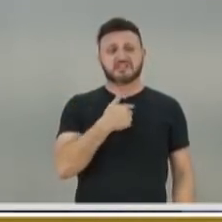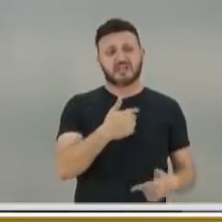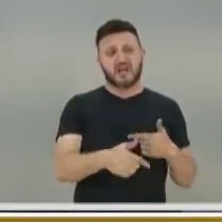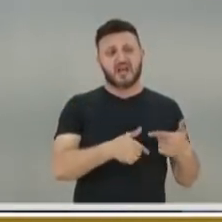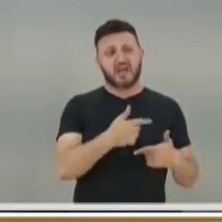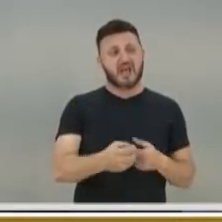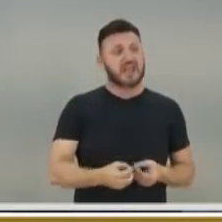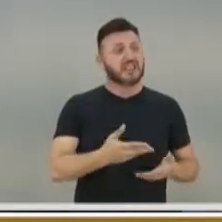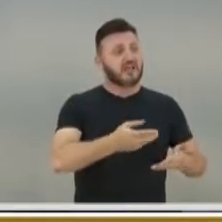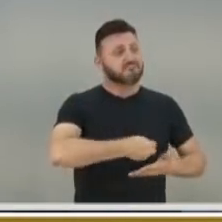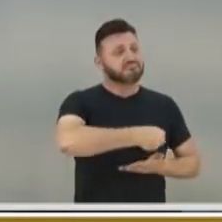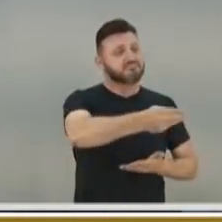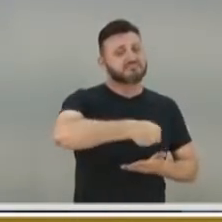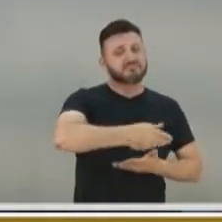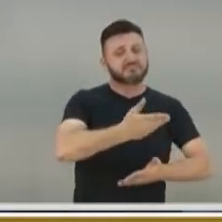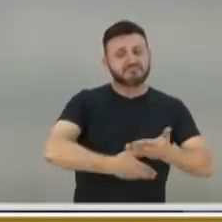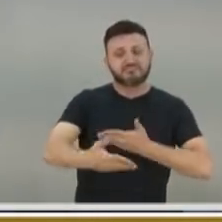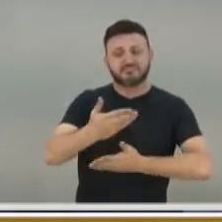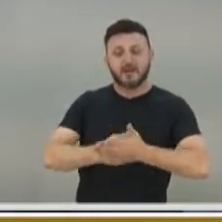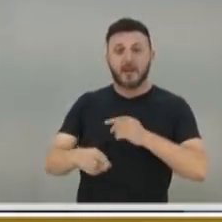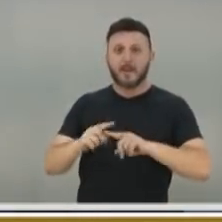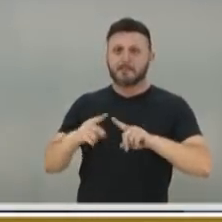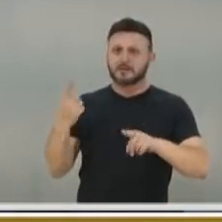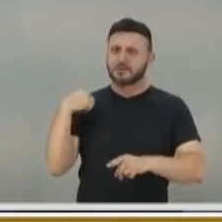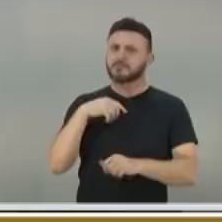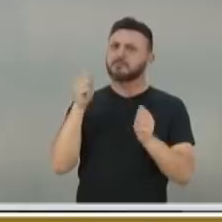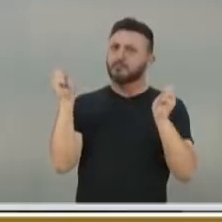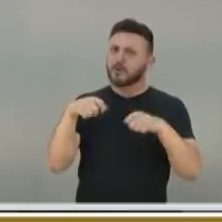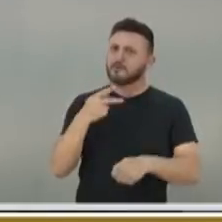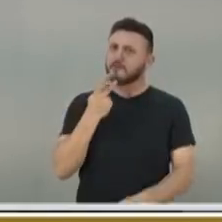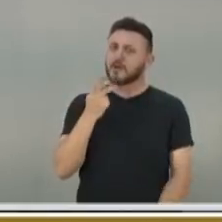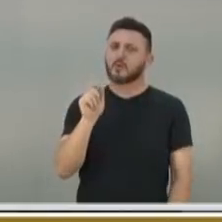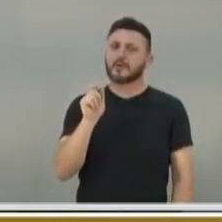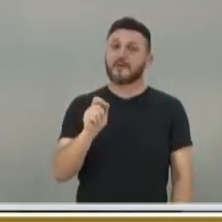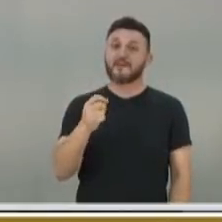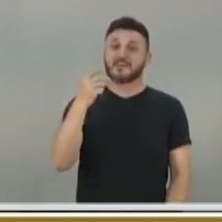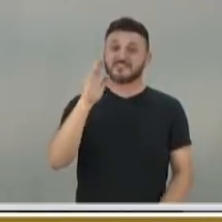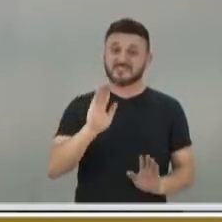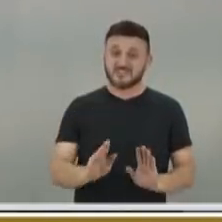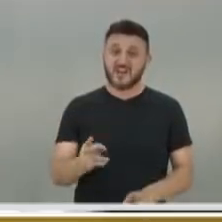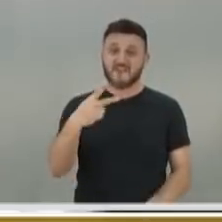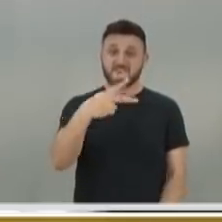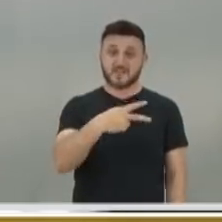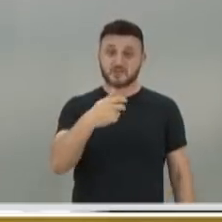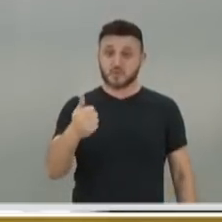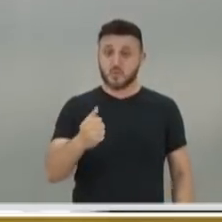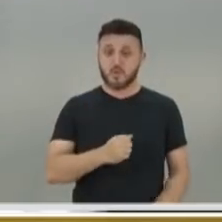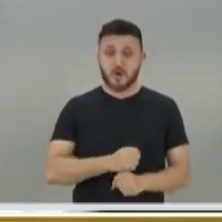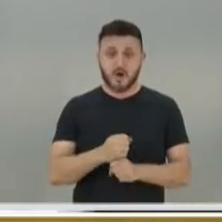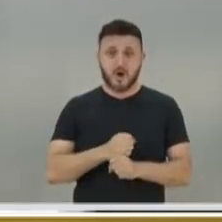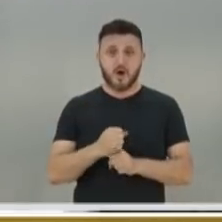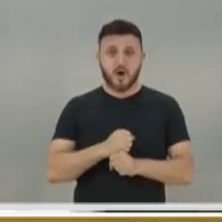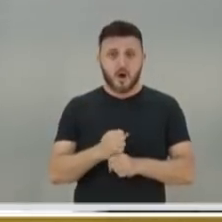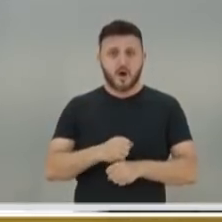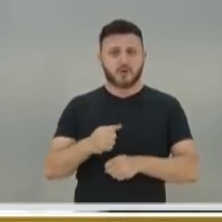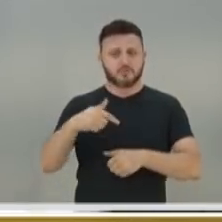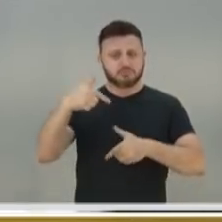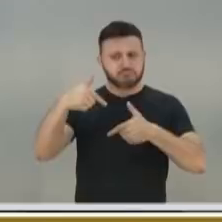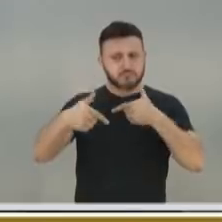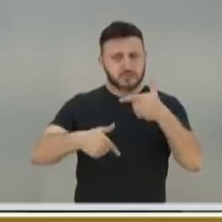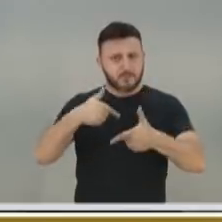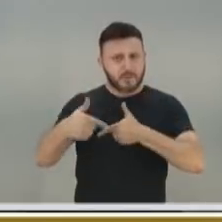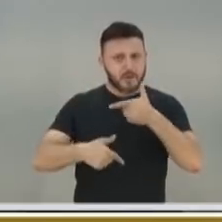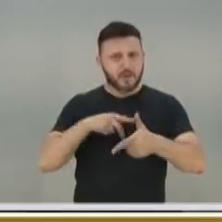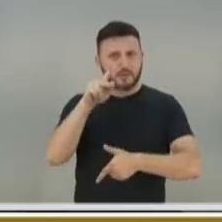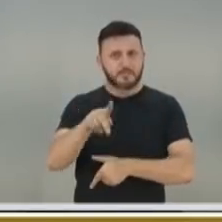dando para o irmão. Mas nós podemos dizer que nesses 21 anos de caminhada a serviço da igreja, através da